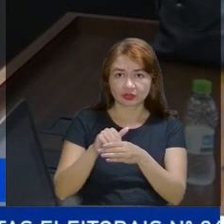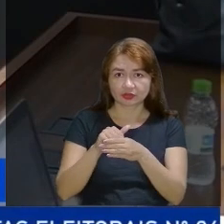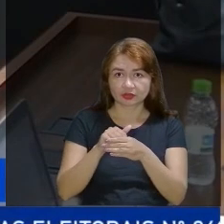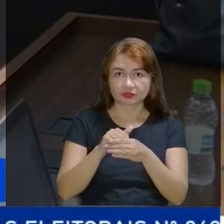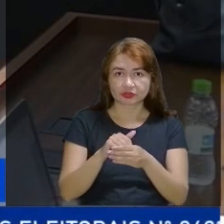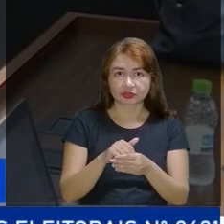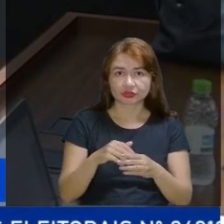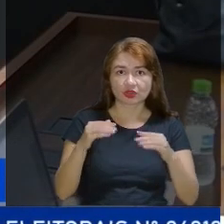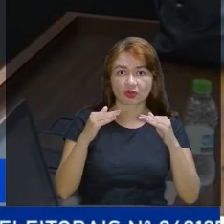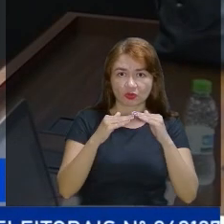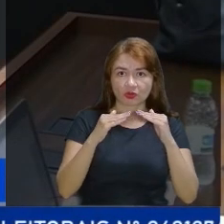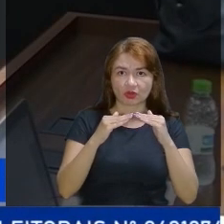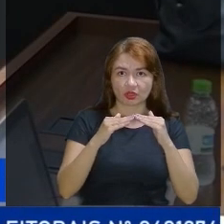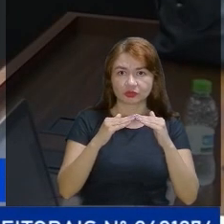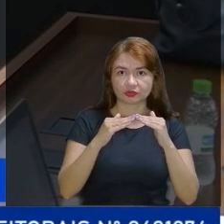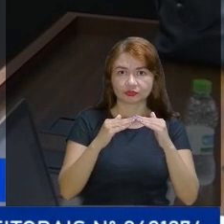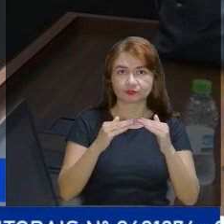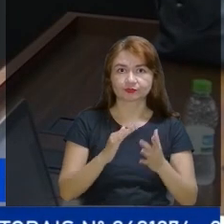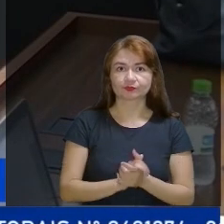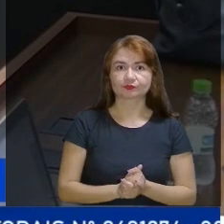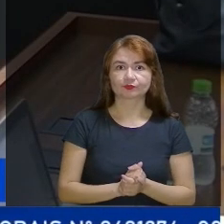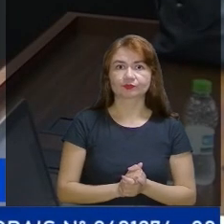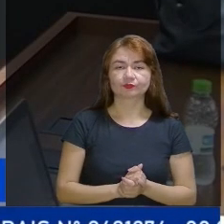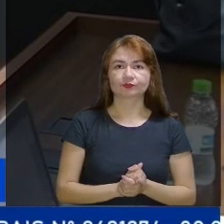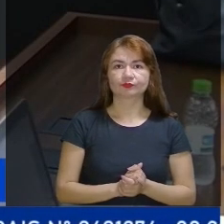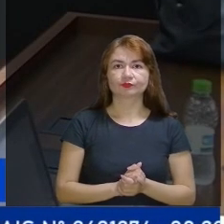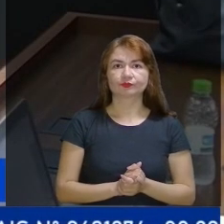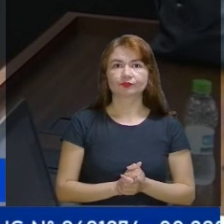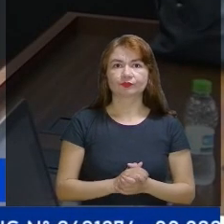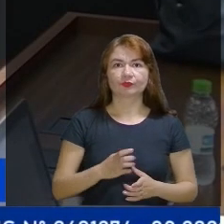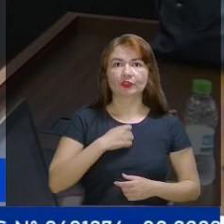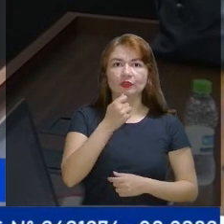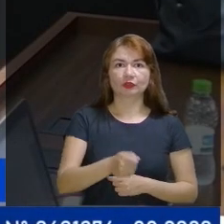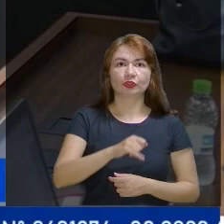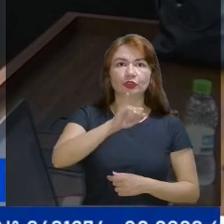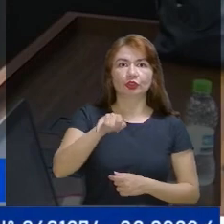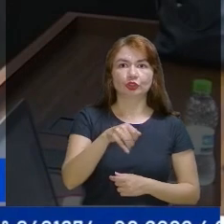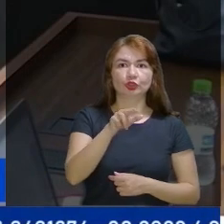Presidente, eu gostaria de votar divergente nesse ponto. Doutor Juscelio, com a palavra.